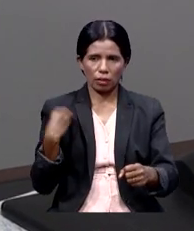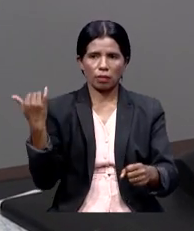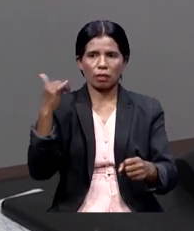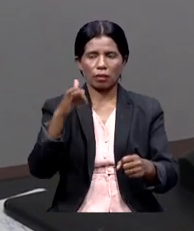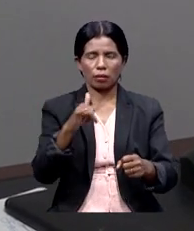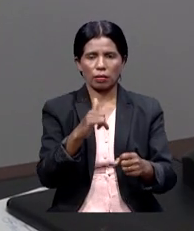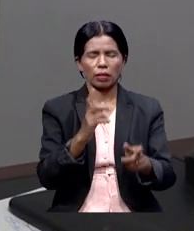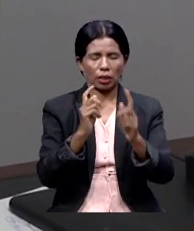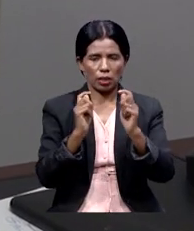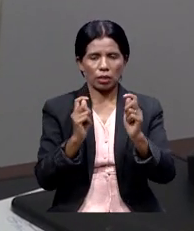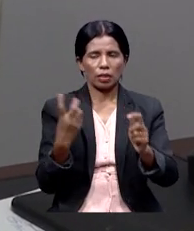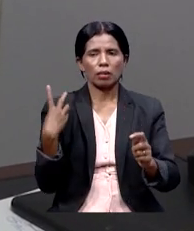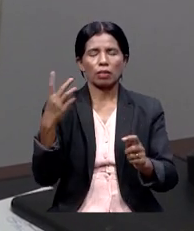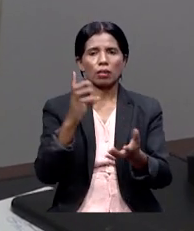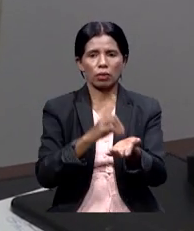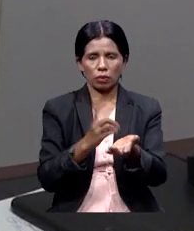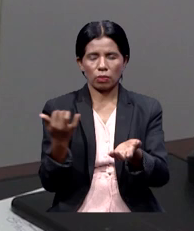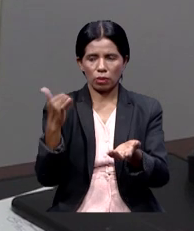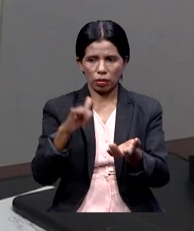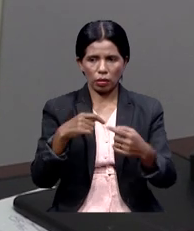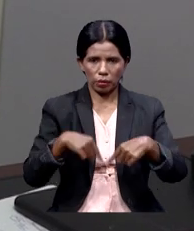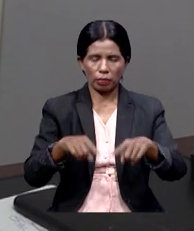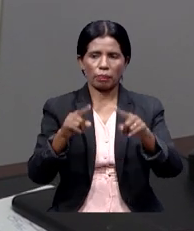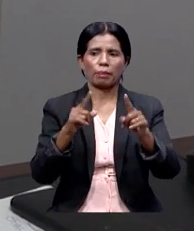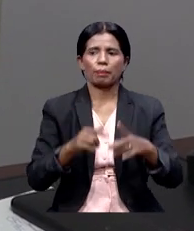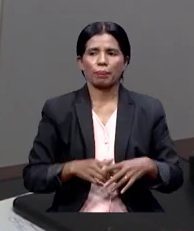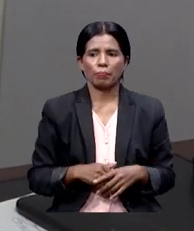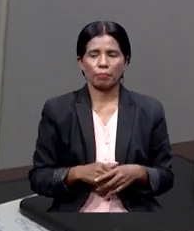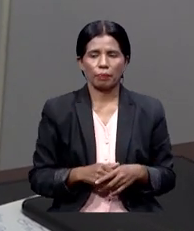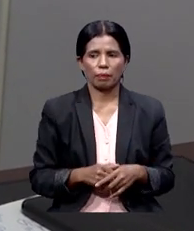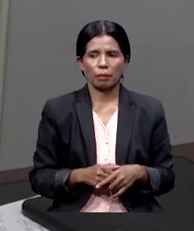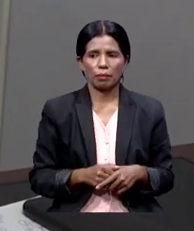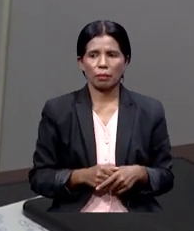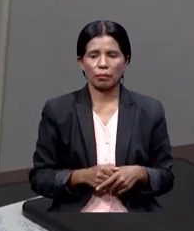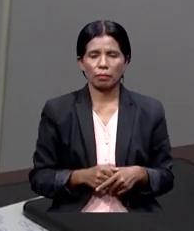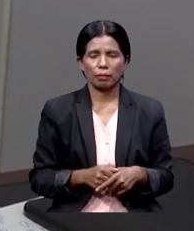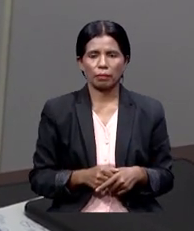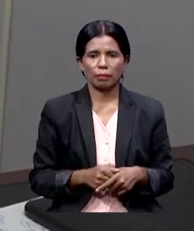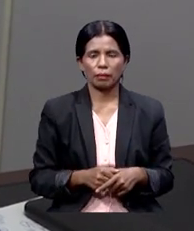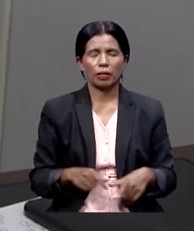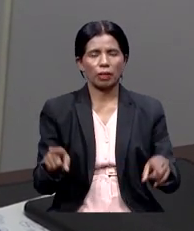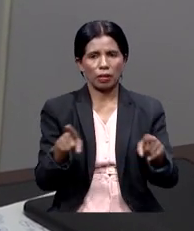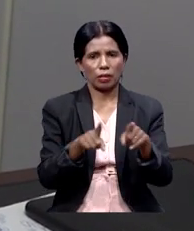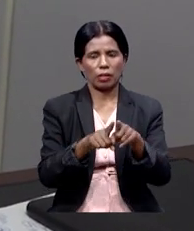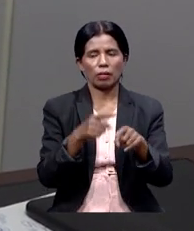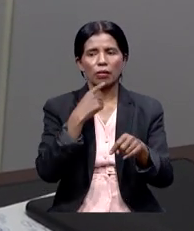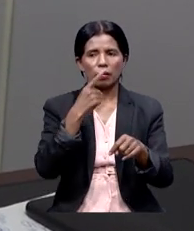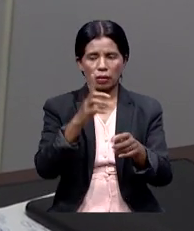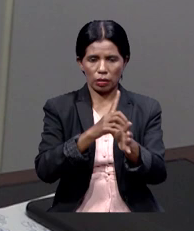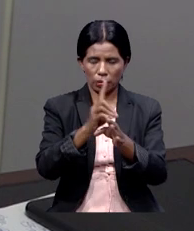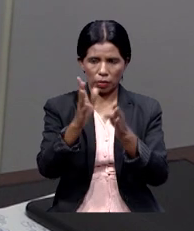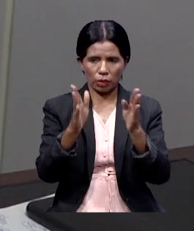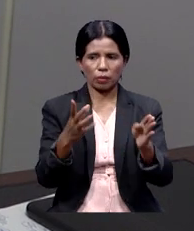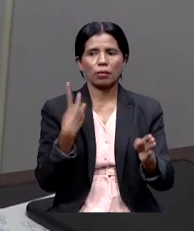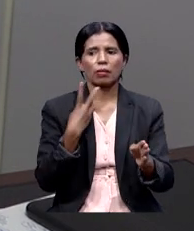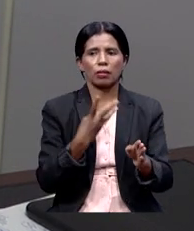check sira ho medico sira ba halo kontrola ita ba membro sira. Anessa foi na laisa semana que tocamos e